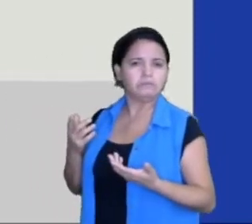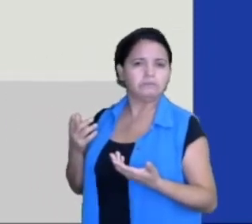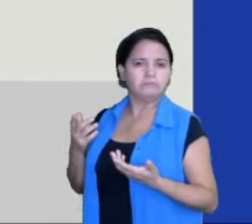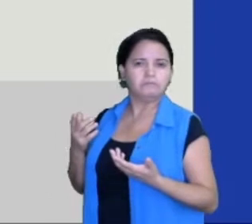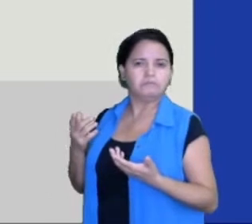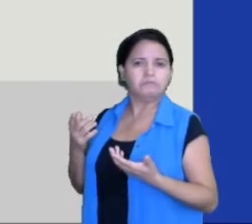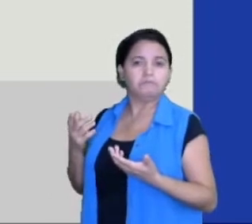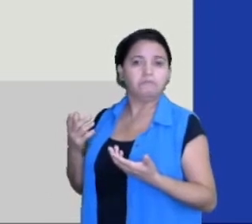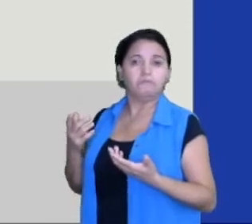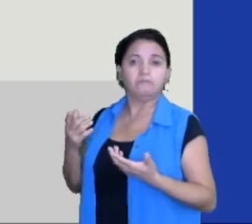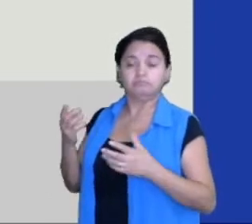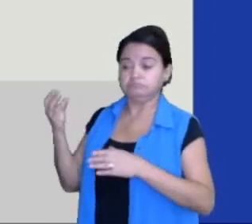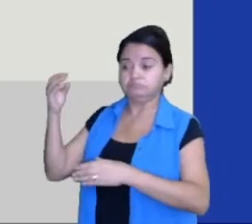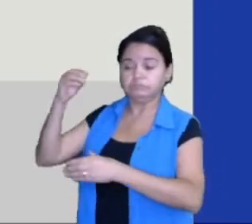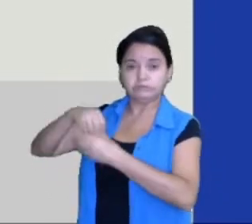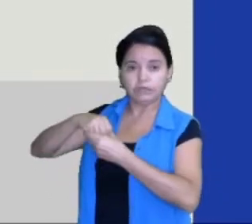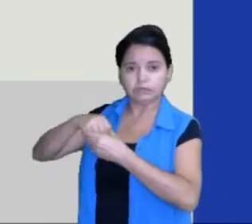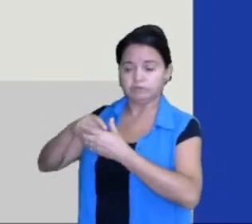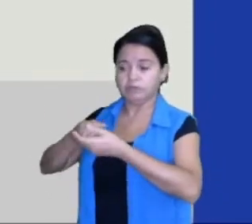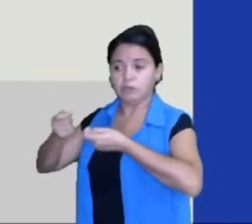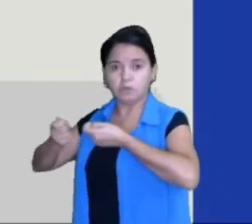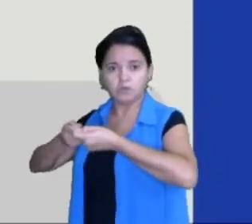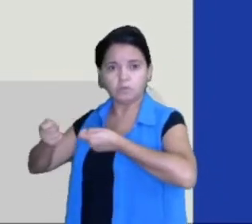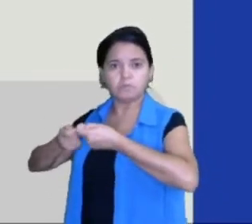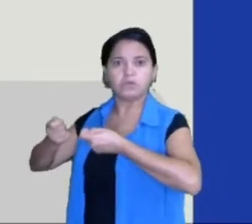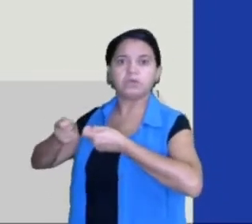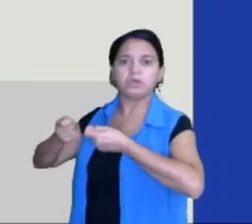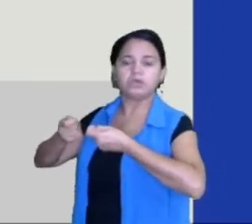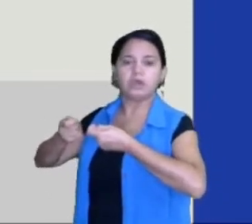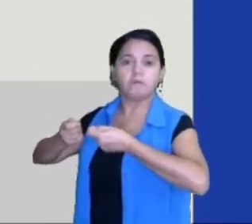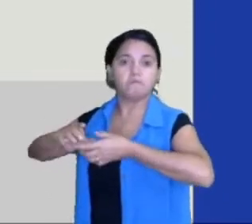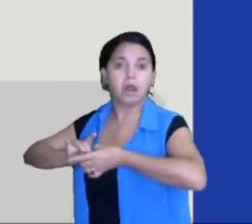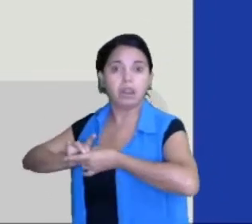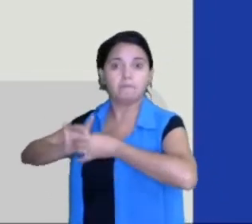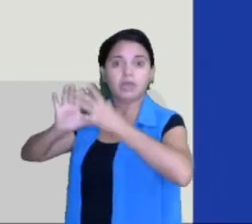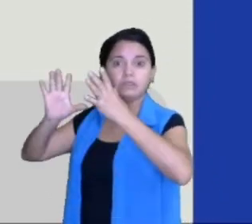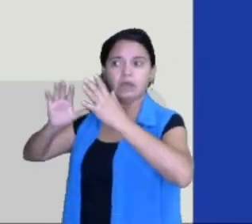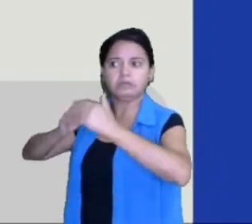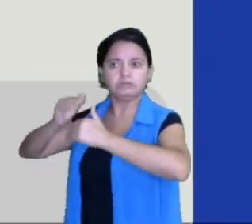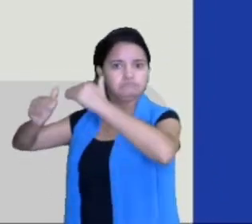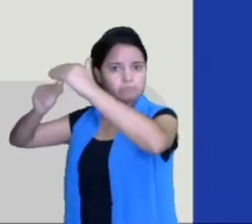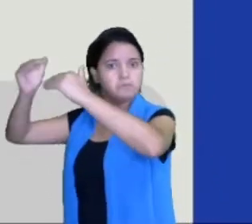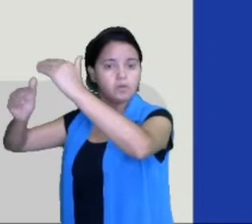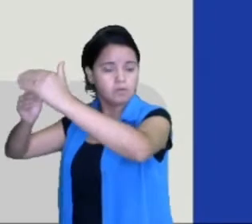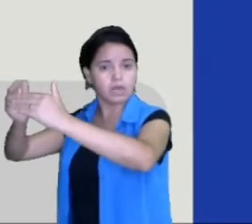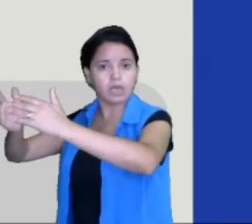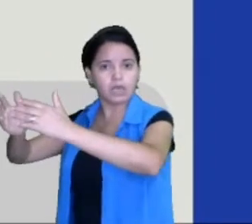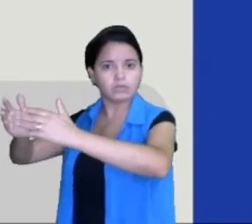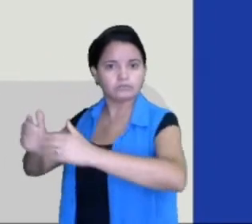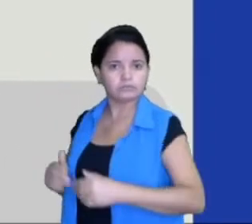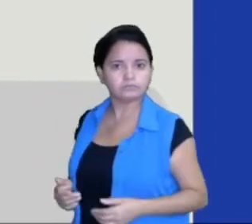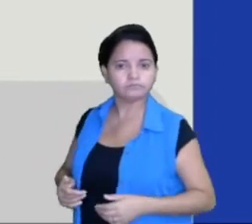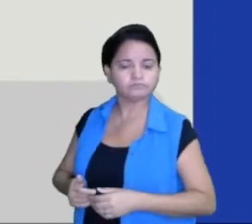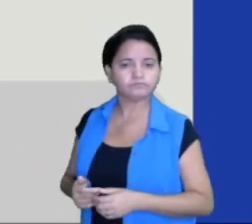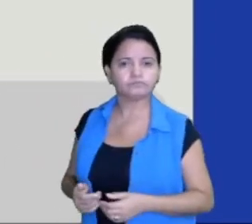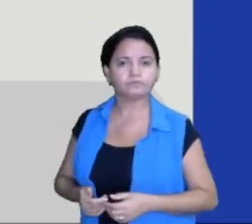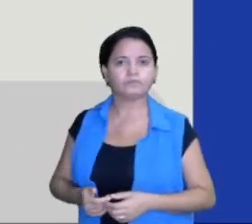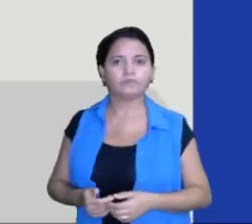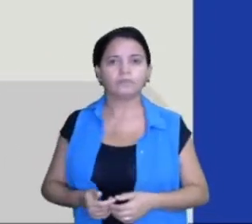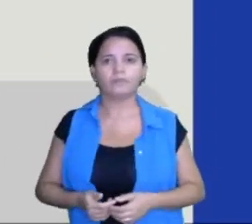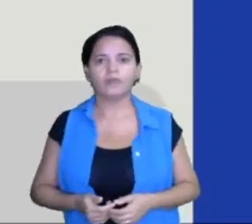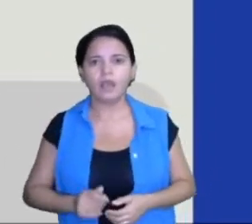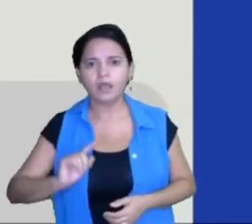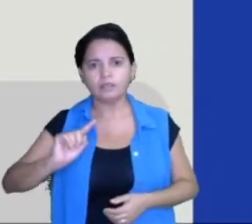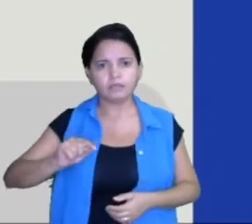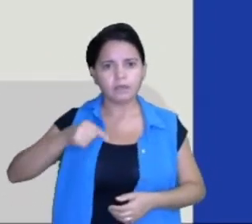um progresso no comércio também, uma liberdade, tá certo? O segundo congresso já falava diretamente